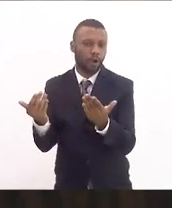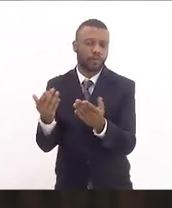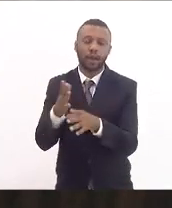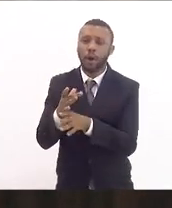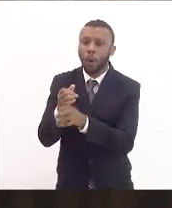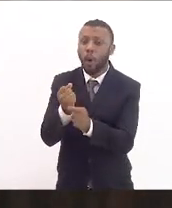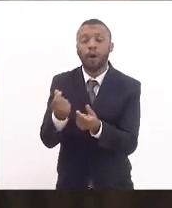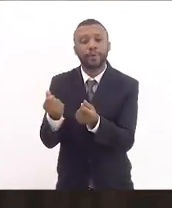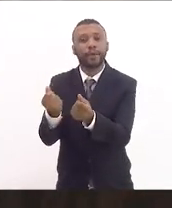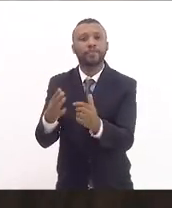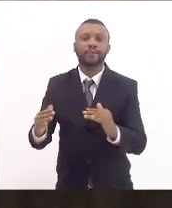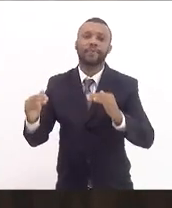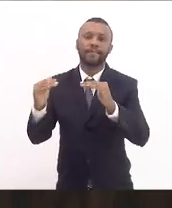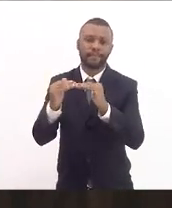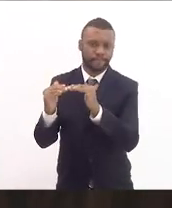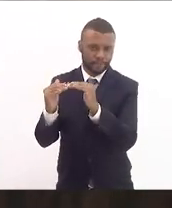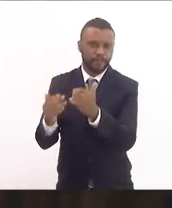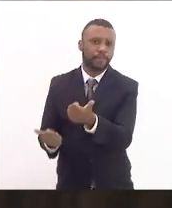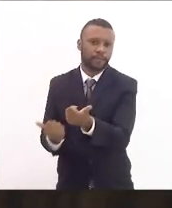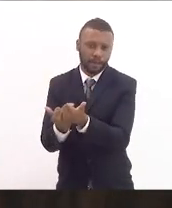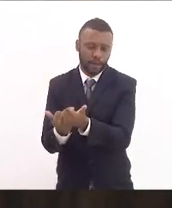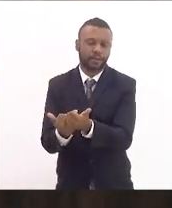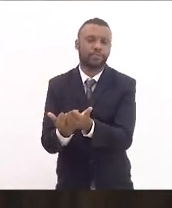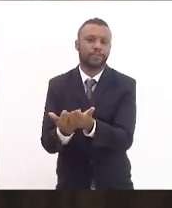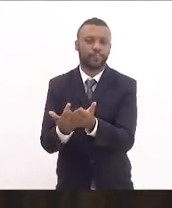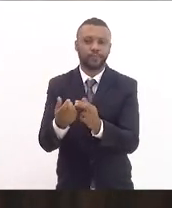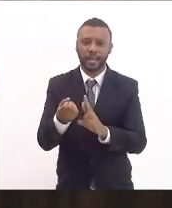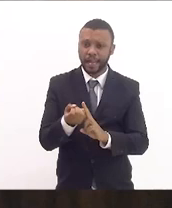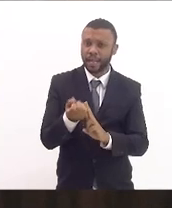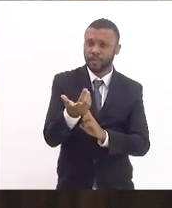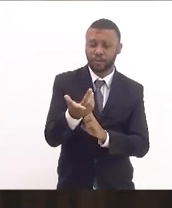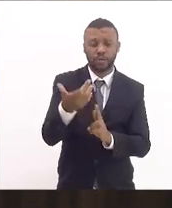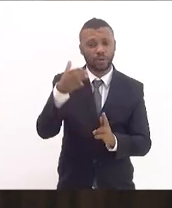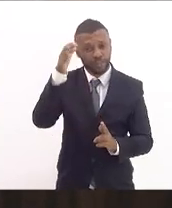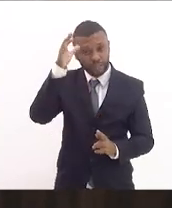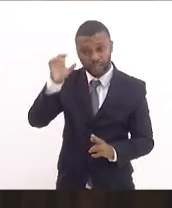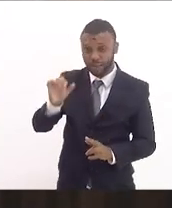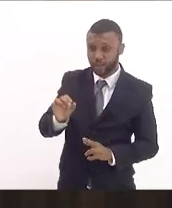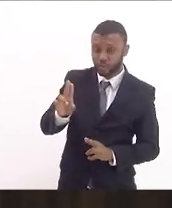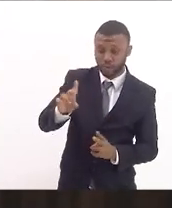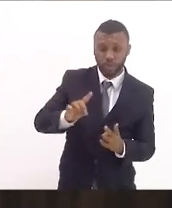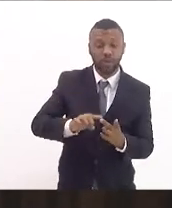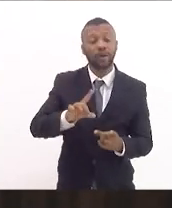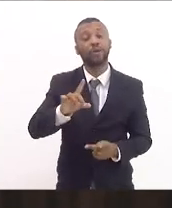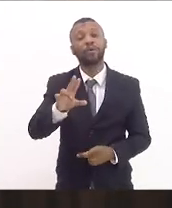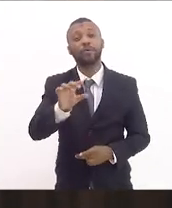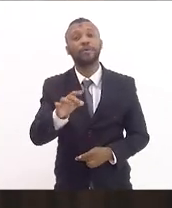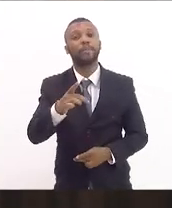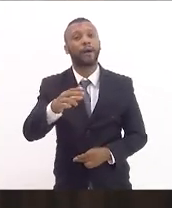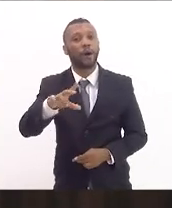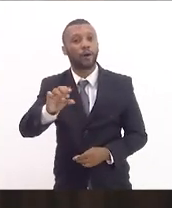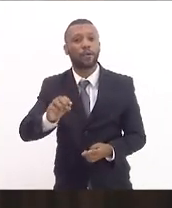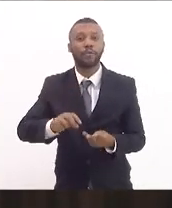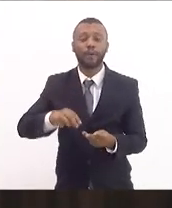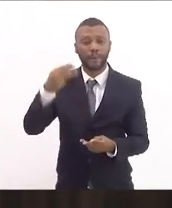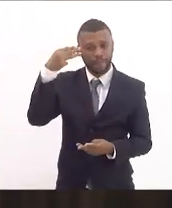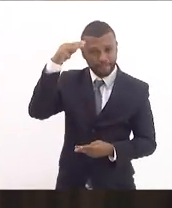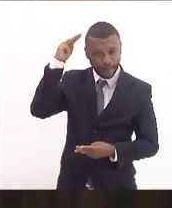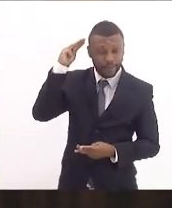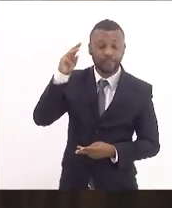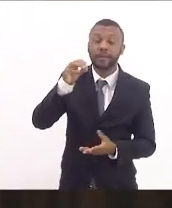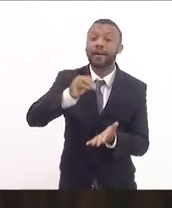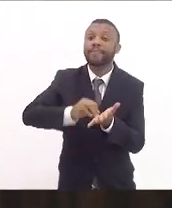orçamento favorável relatórios Márcio Pacheco tia Ju tia Ju Luiz Paulo e Márcio Pacheco pendendo de pareceres